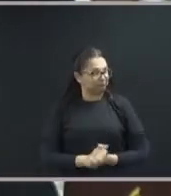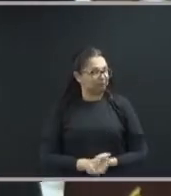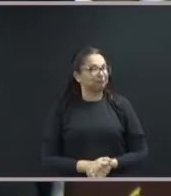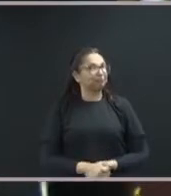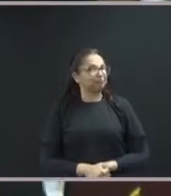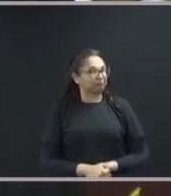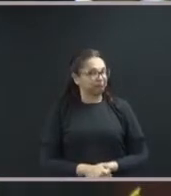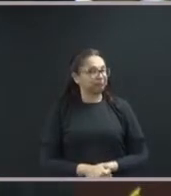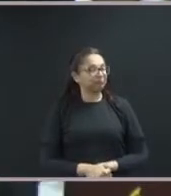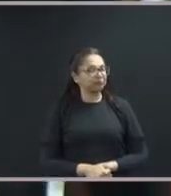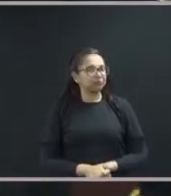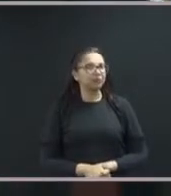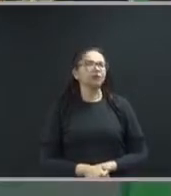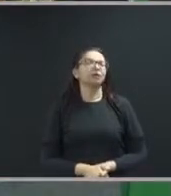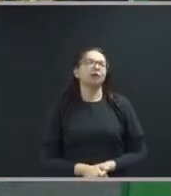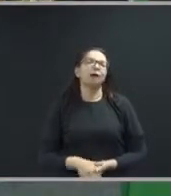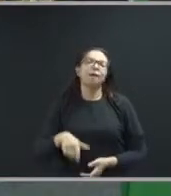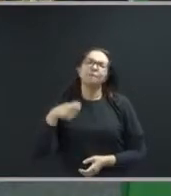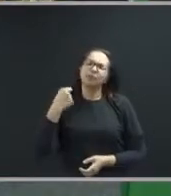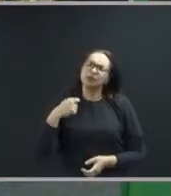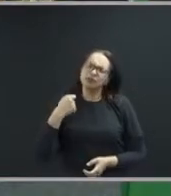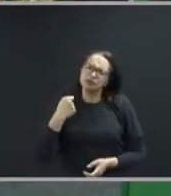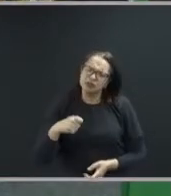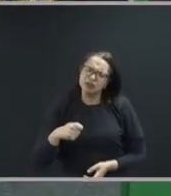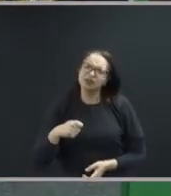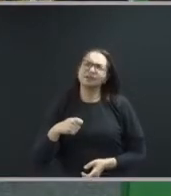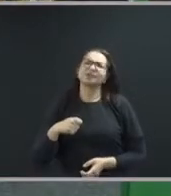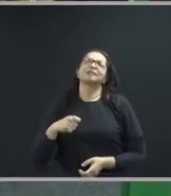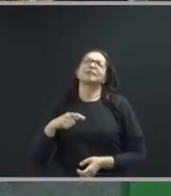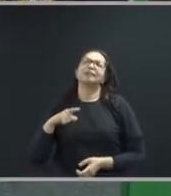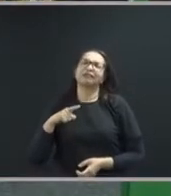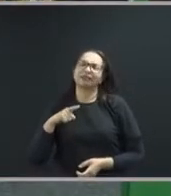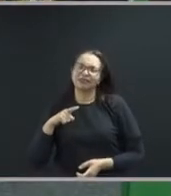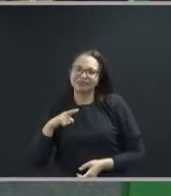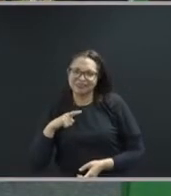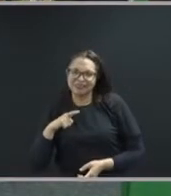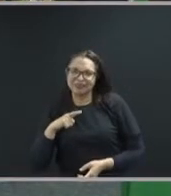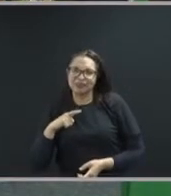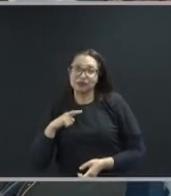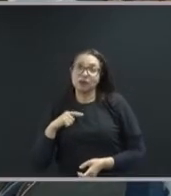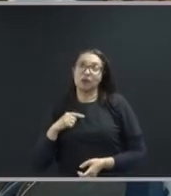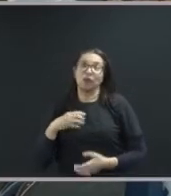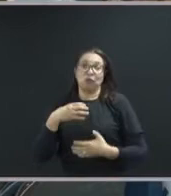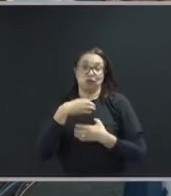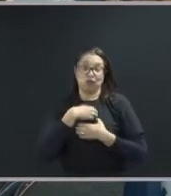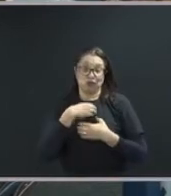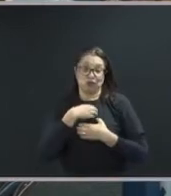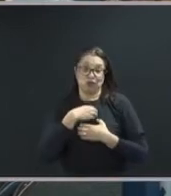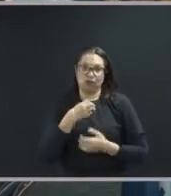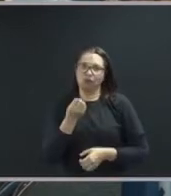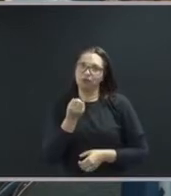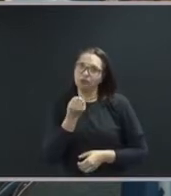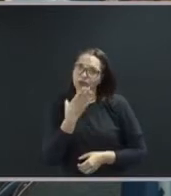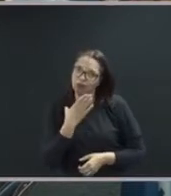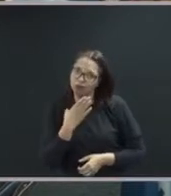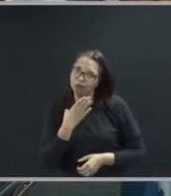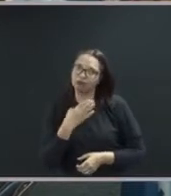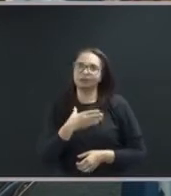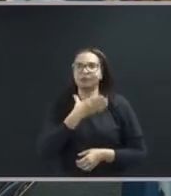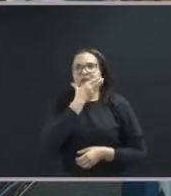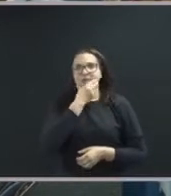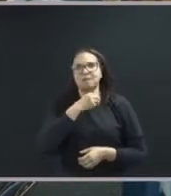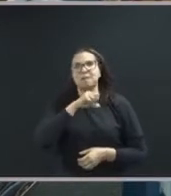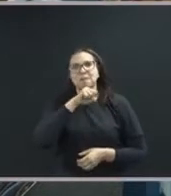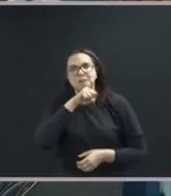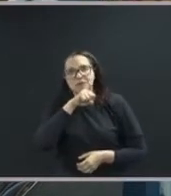mulher, é um bom pai, é um bom avô, mas quebrado, a gente dá oportunidade para o irmão, irmão, não vai para lugar nenhum. A Bíblia